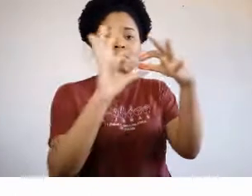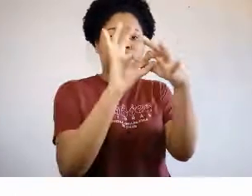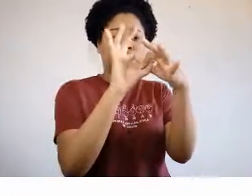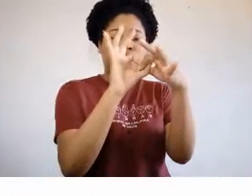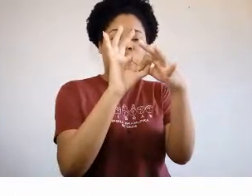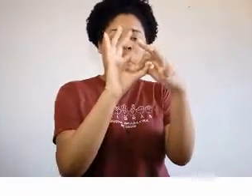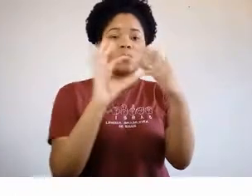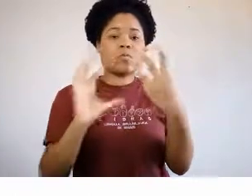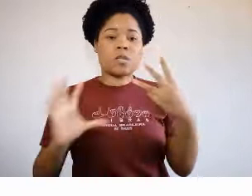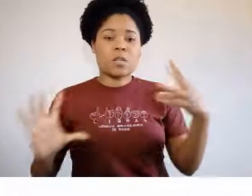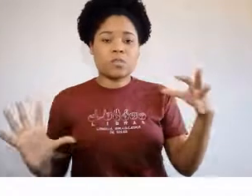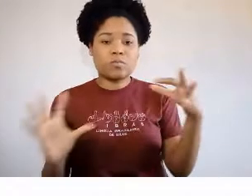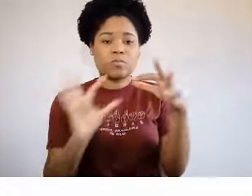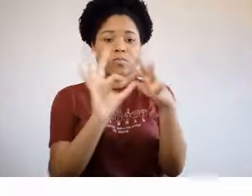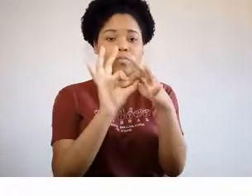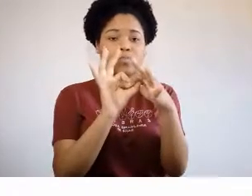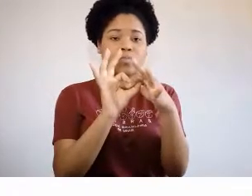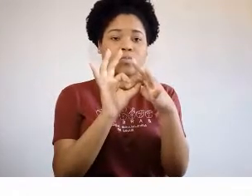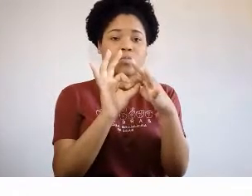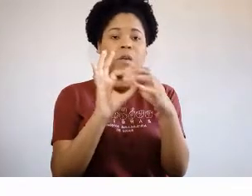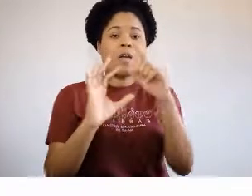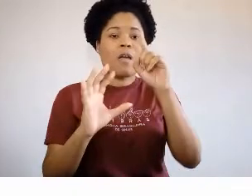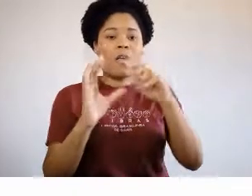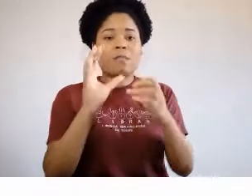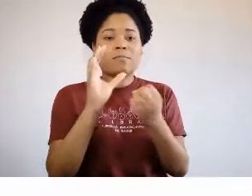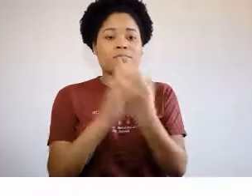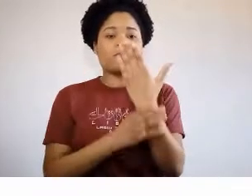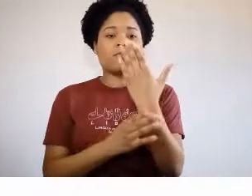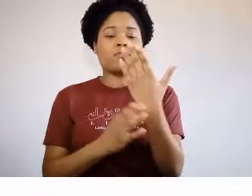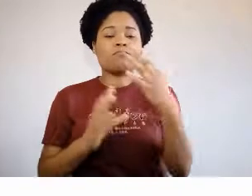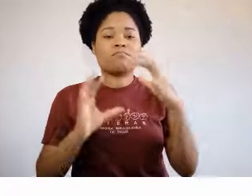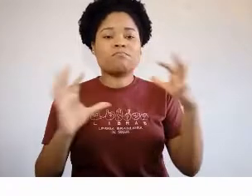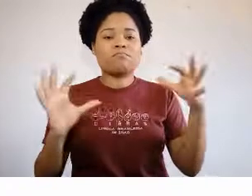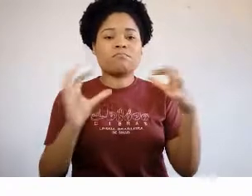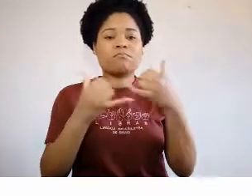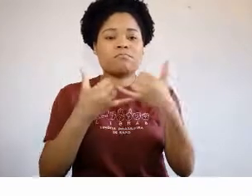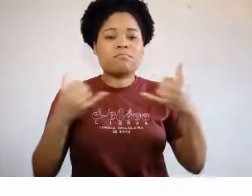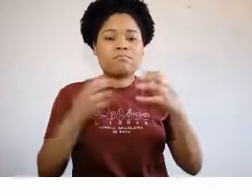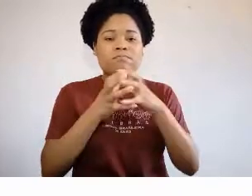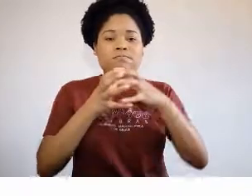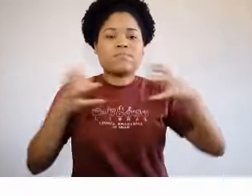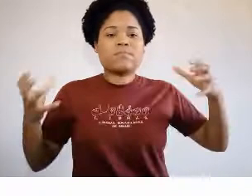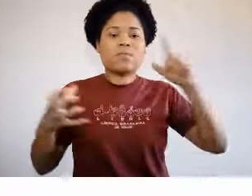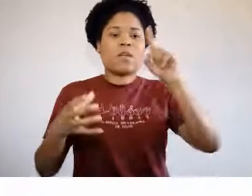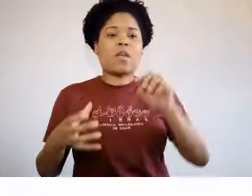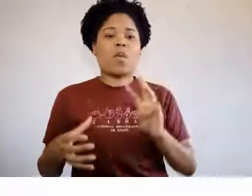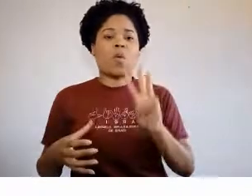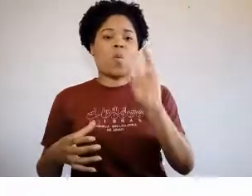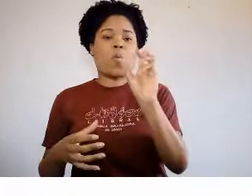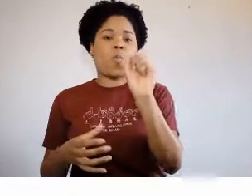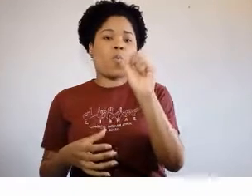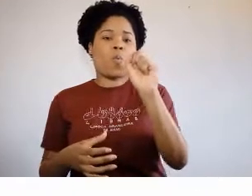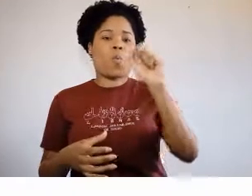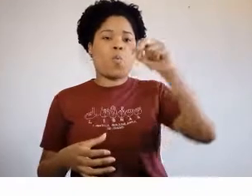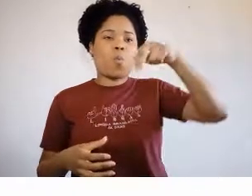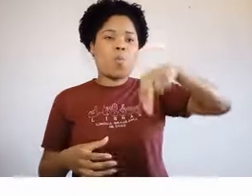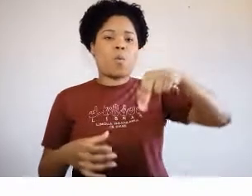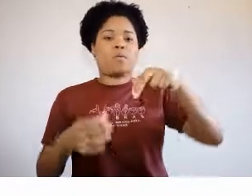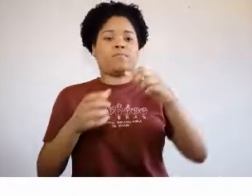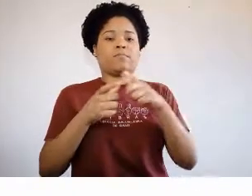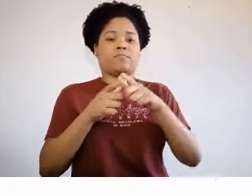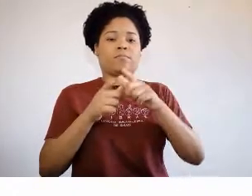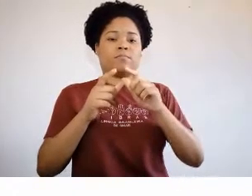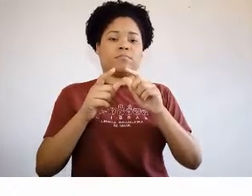o campus de São Paulo, isso virou uma grande rede, que é uma rede WAN,